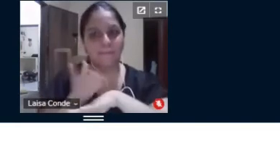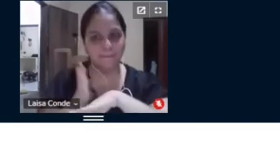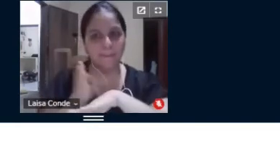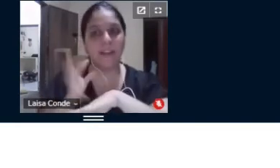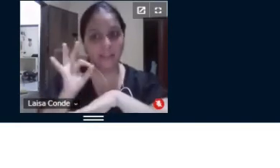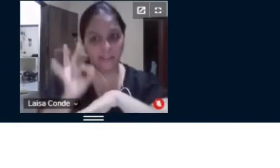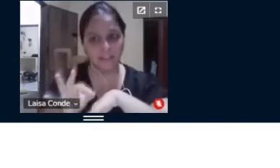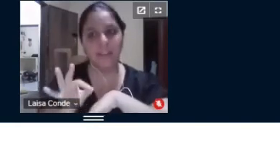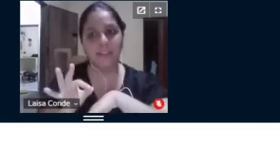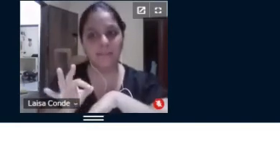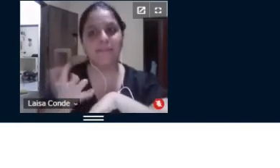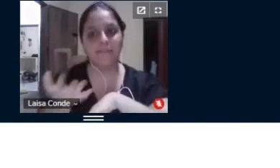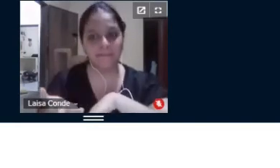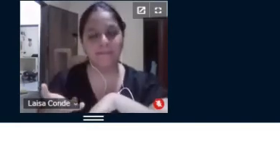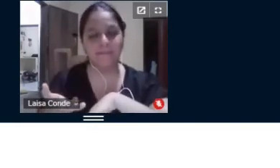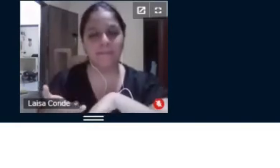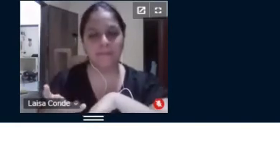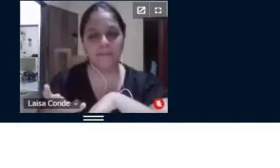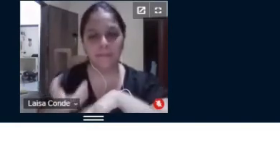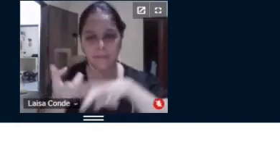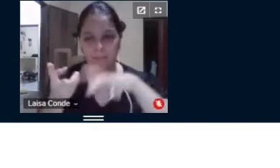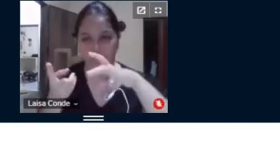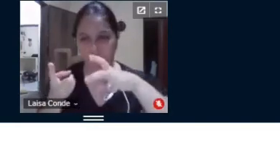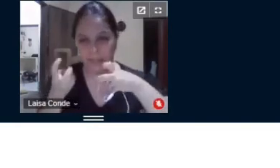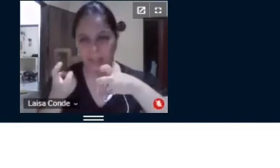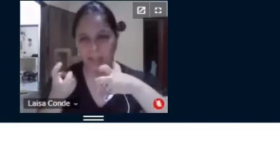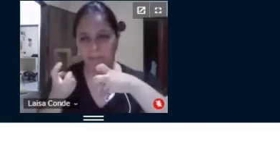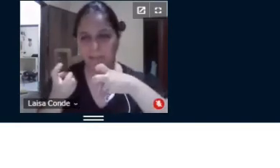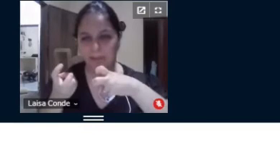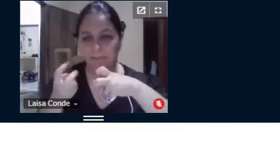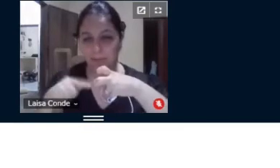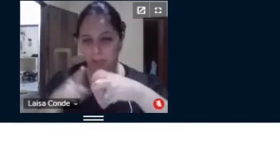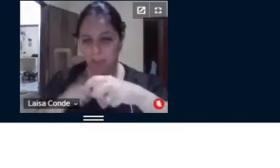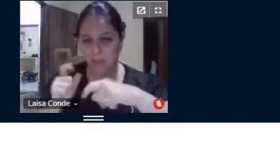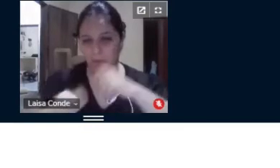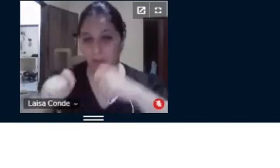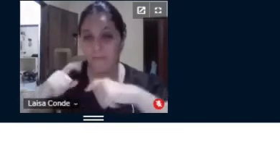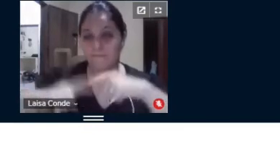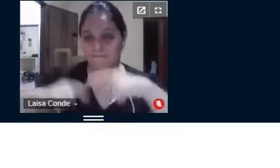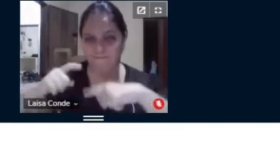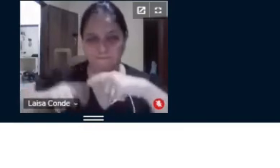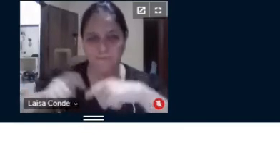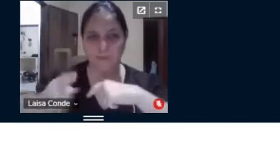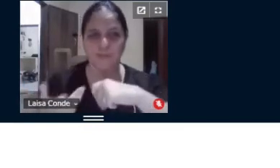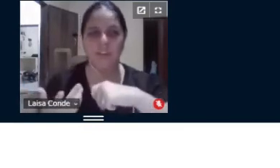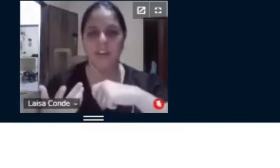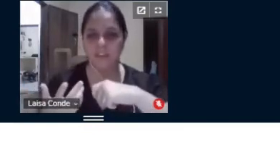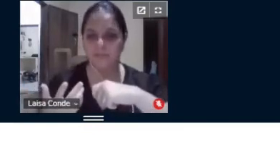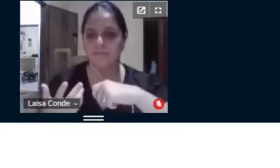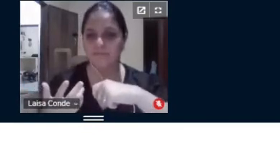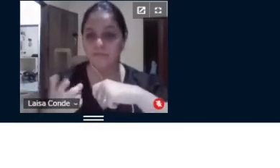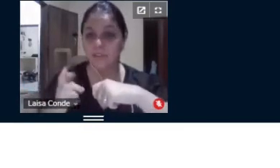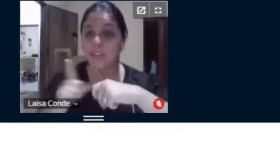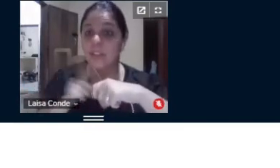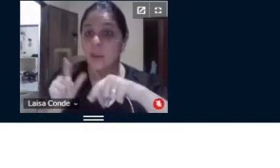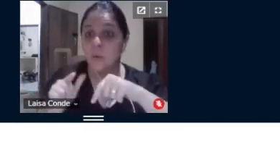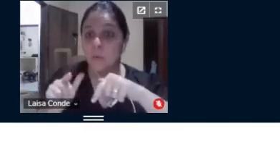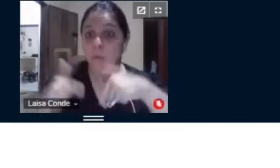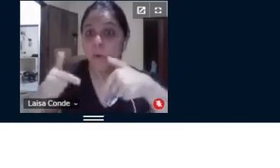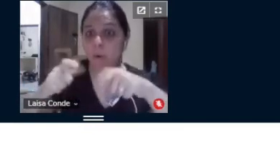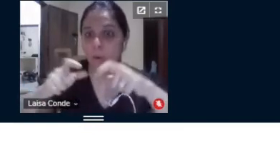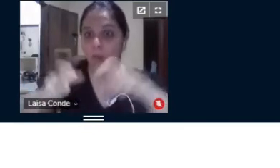certo? Porque, ó, a gente tem um material, a gente aplica um campo magnético. O que é aplicar o